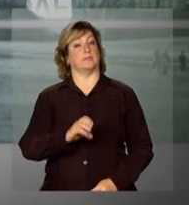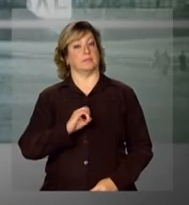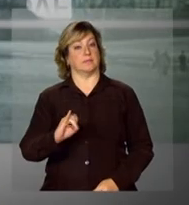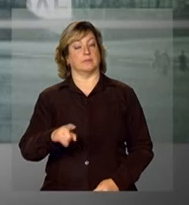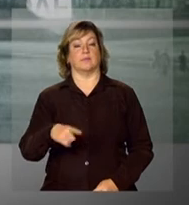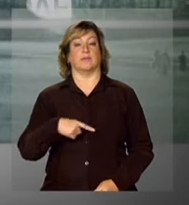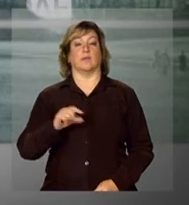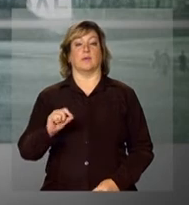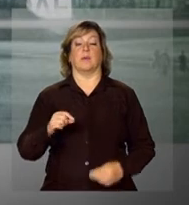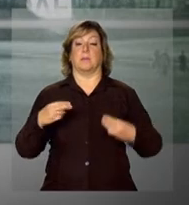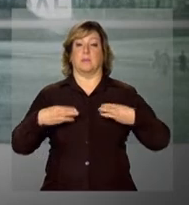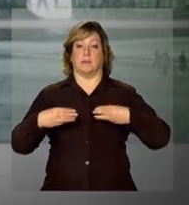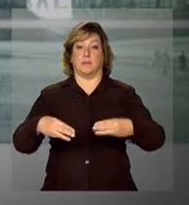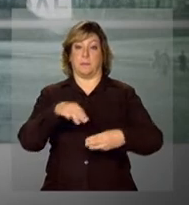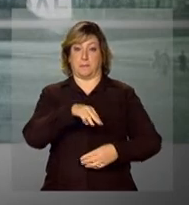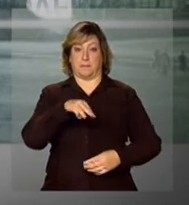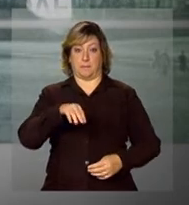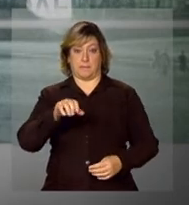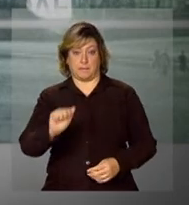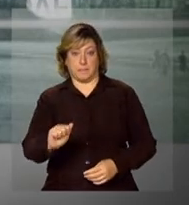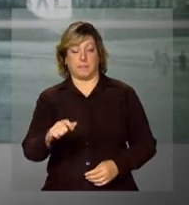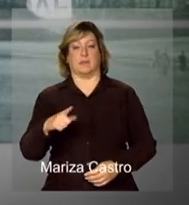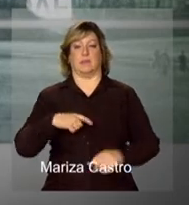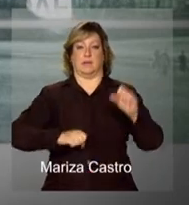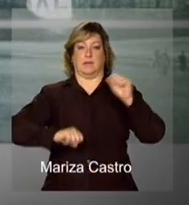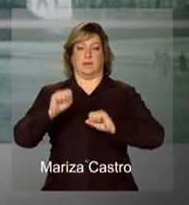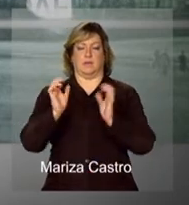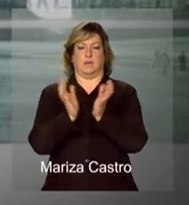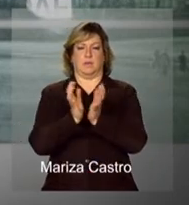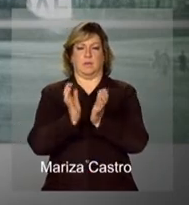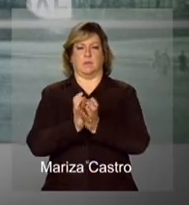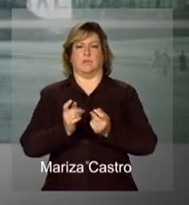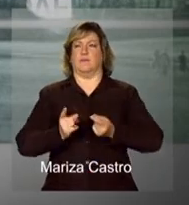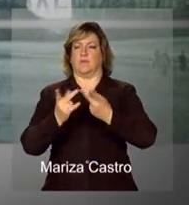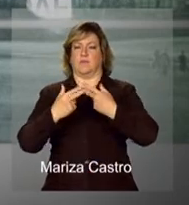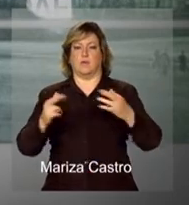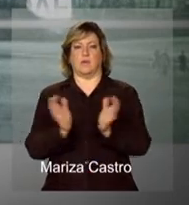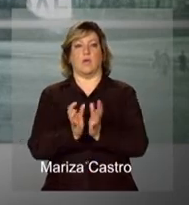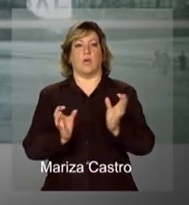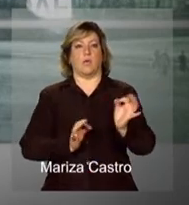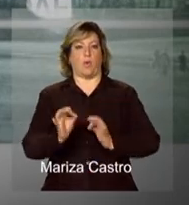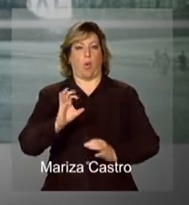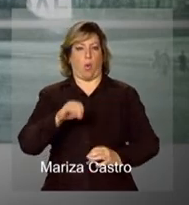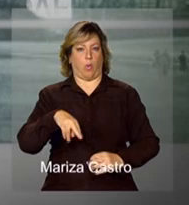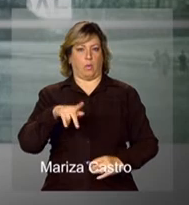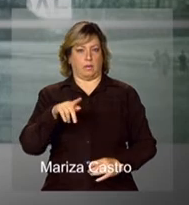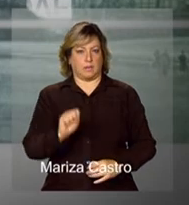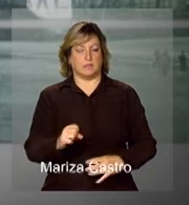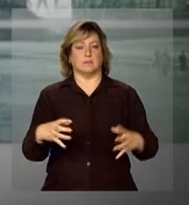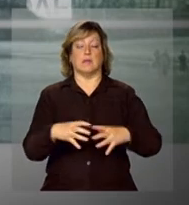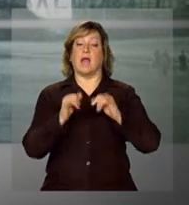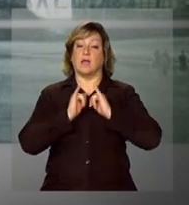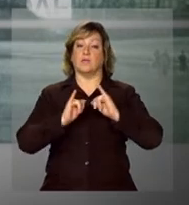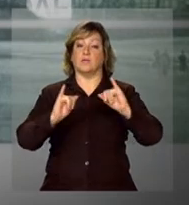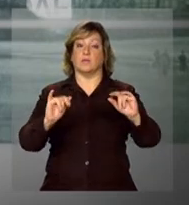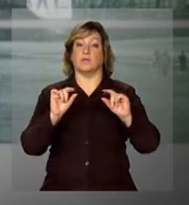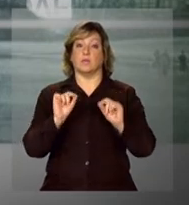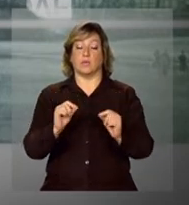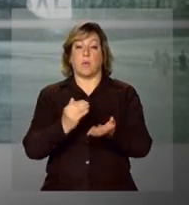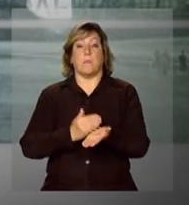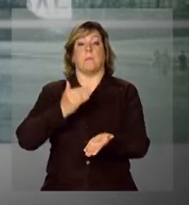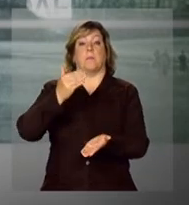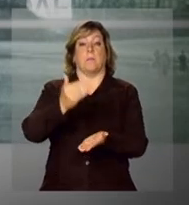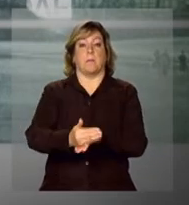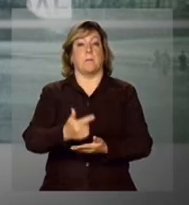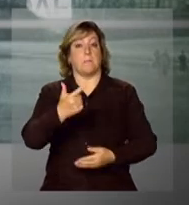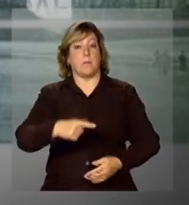Olá! O Ministério do Meio Ambiente, Indústrias Exportadoras e organizações da sociedade civil anunciaram a prorrogação